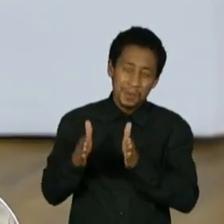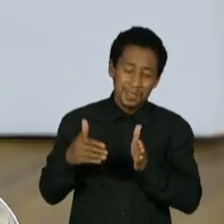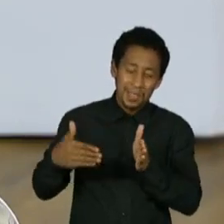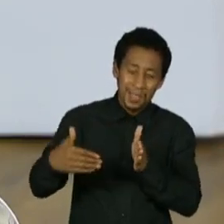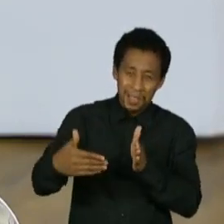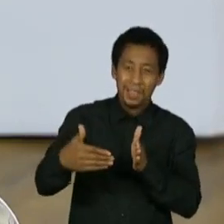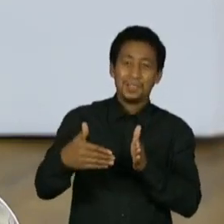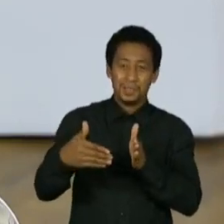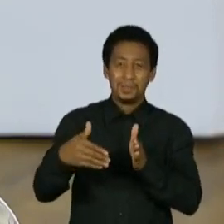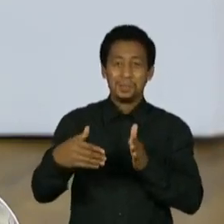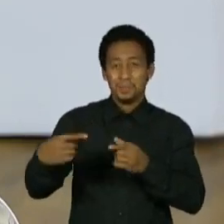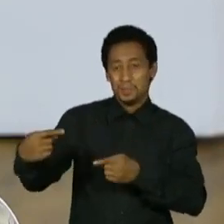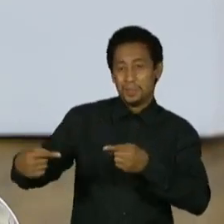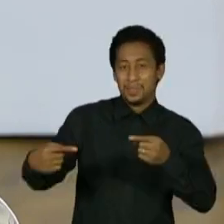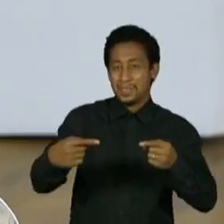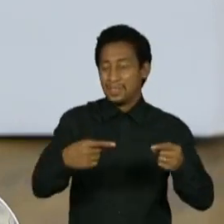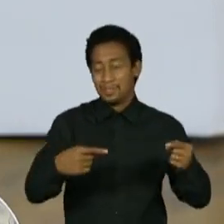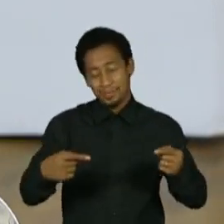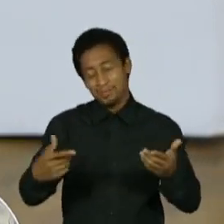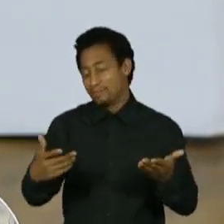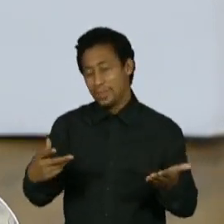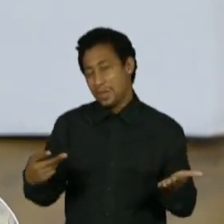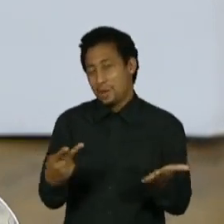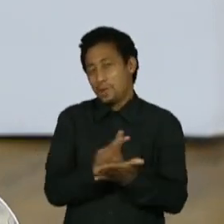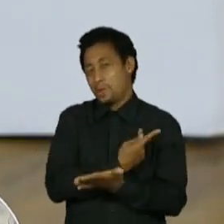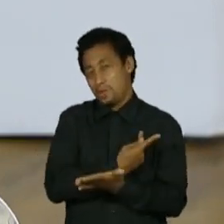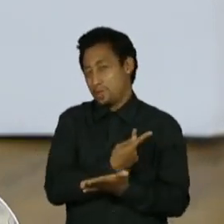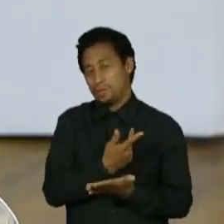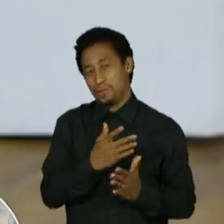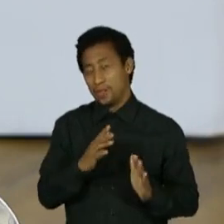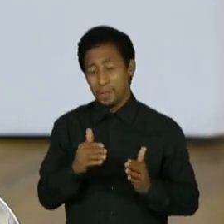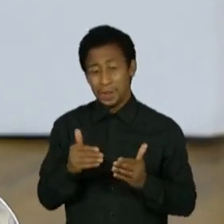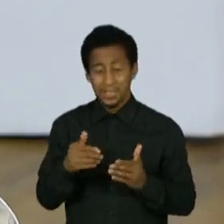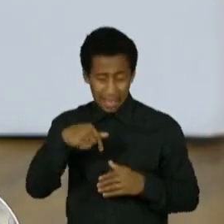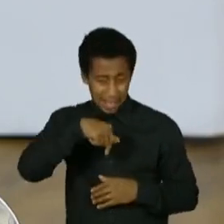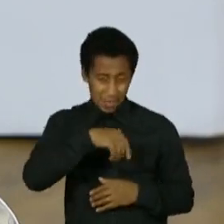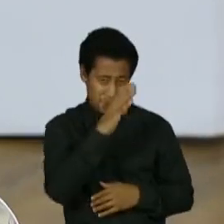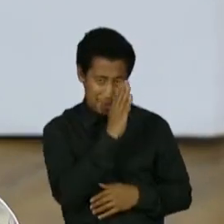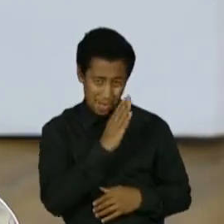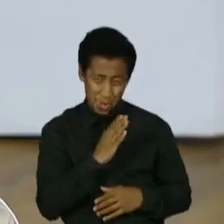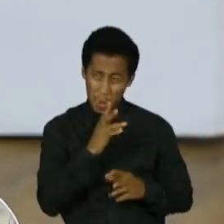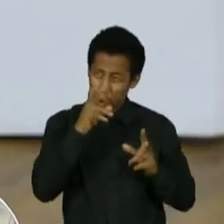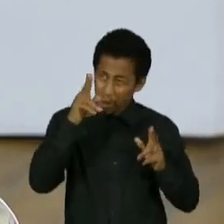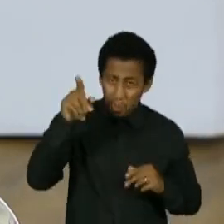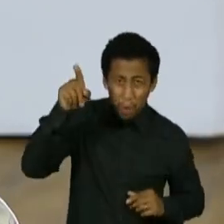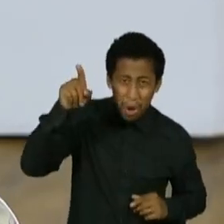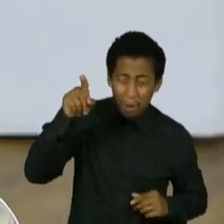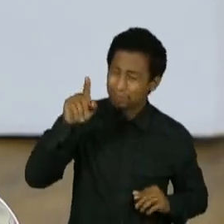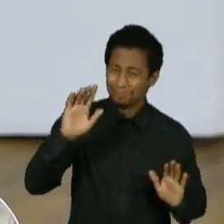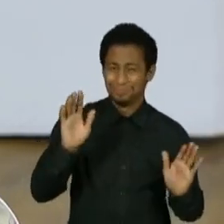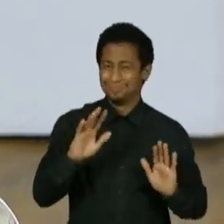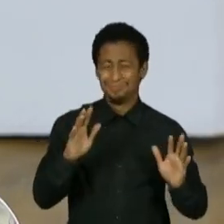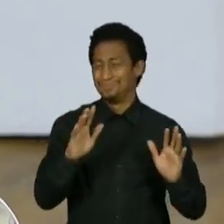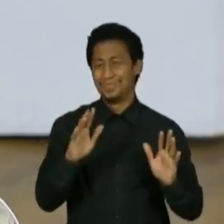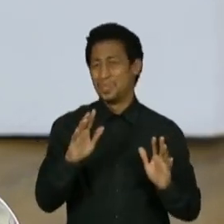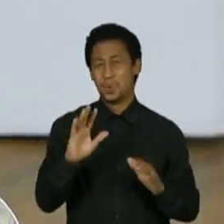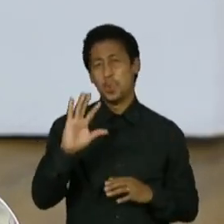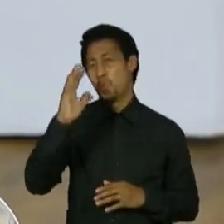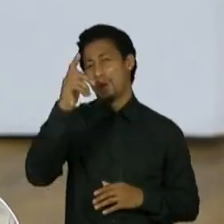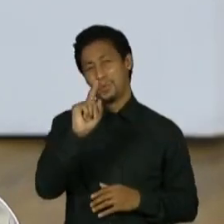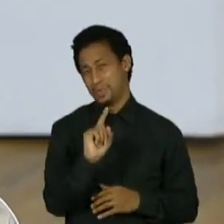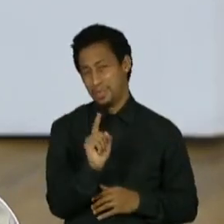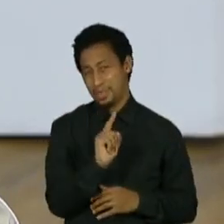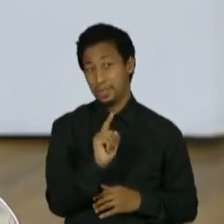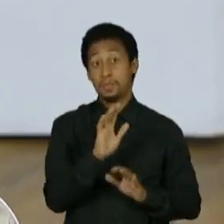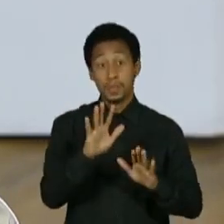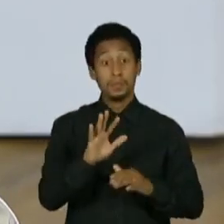norte-americano não acredito que haja espaço para isto no Brasil os militares nos Estados Unidos tiveram um